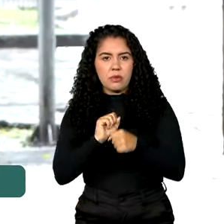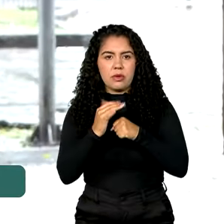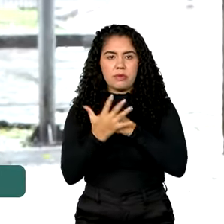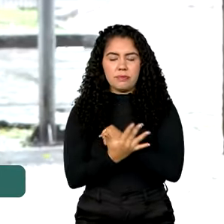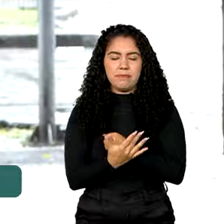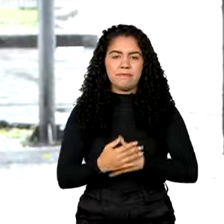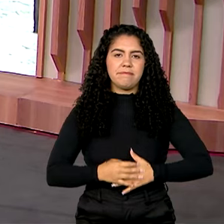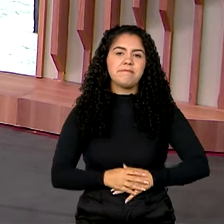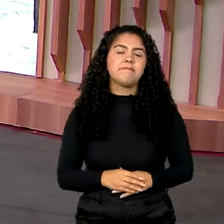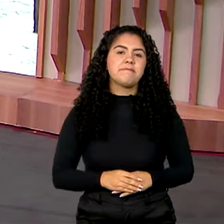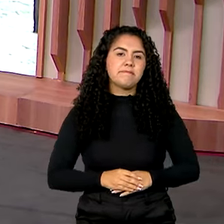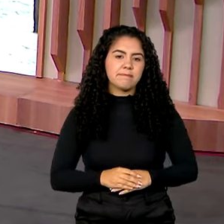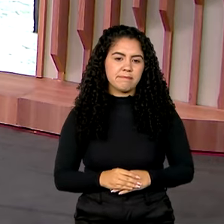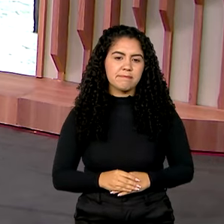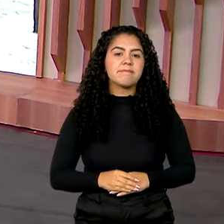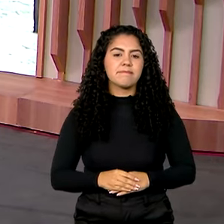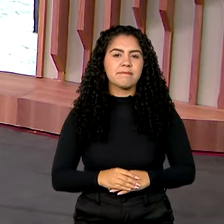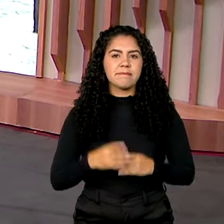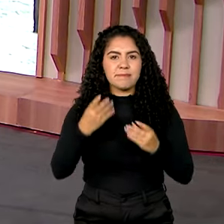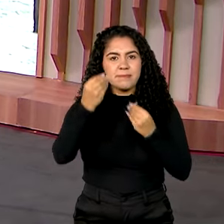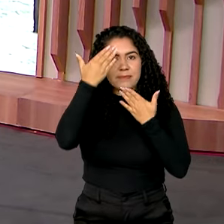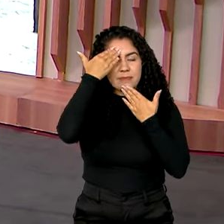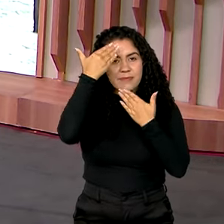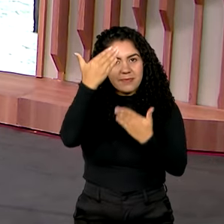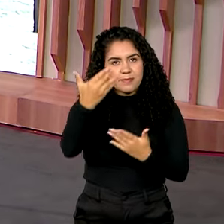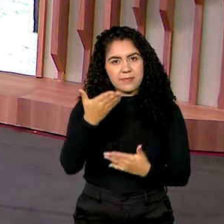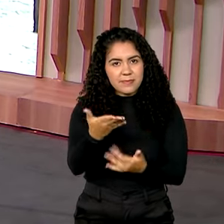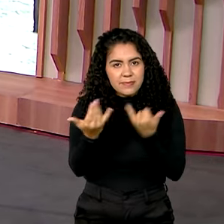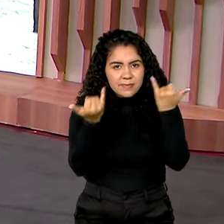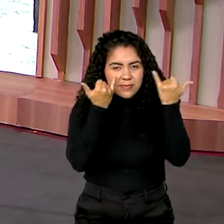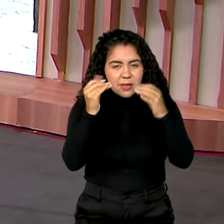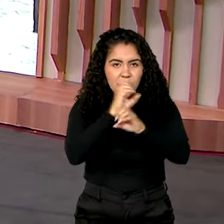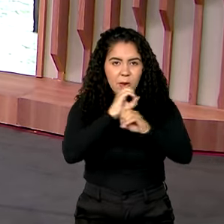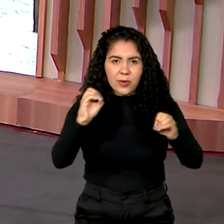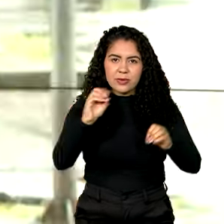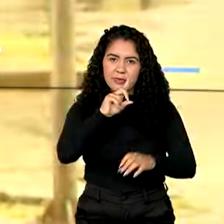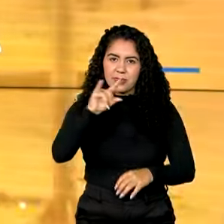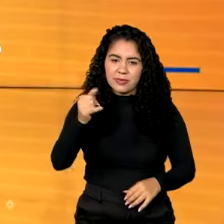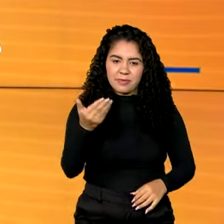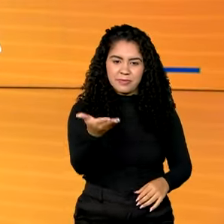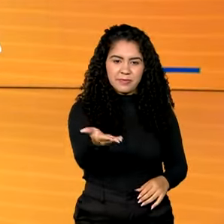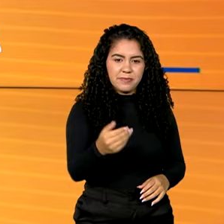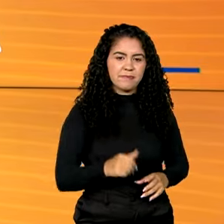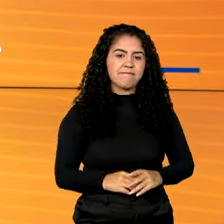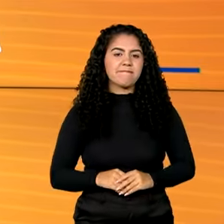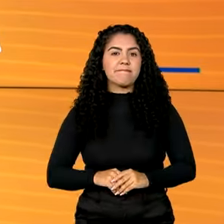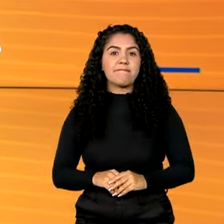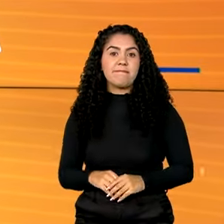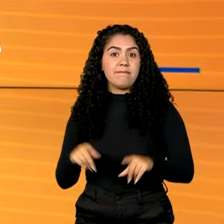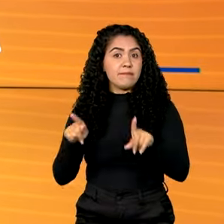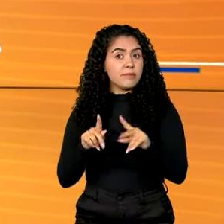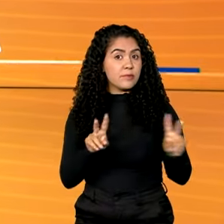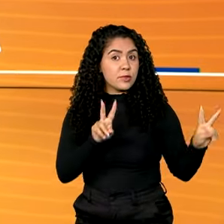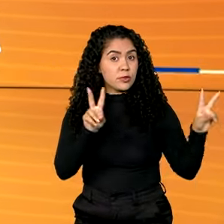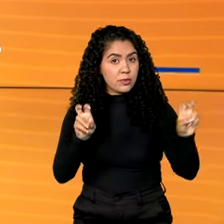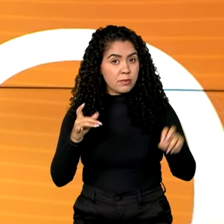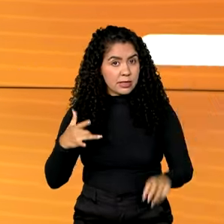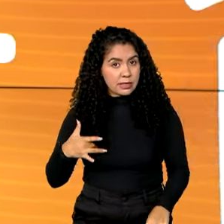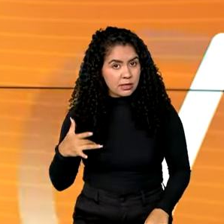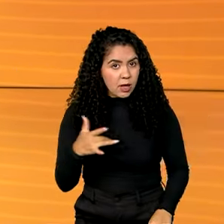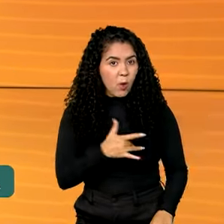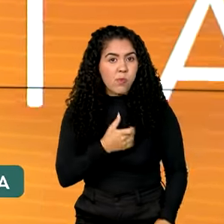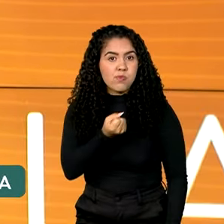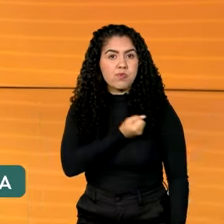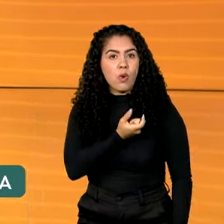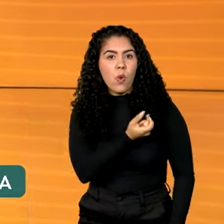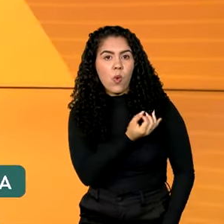Vanessa, eu volto com você. Ok, Claudinha, obrigada pelas informações. Bom dia para você. E ainda sobre saúde, o número de atendimentos